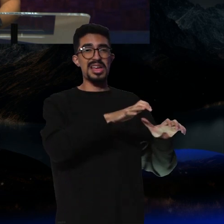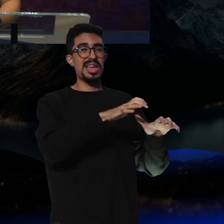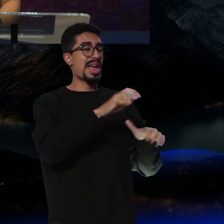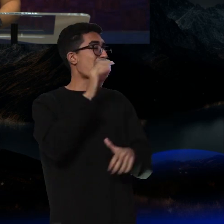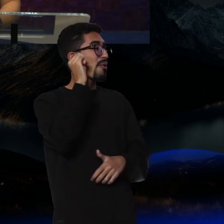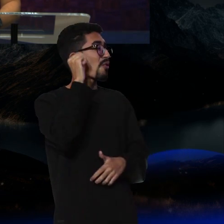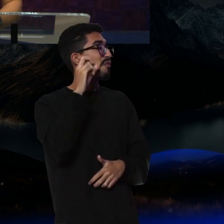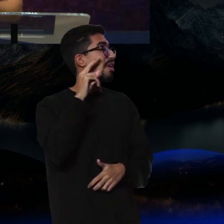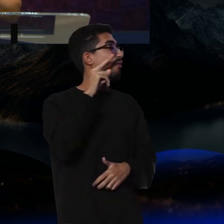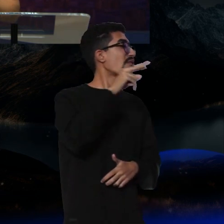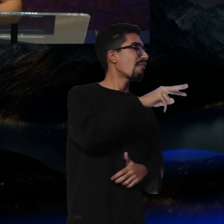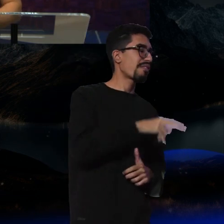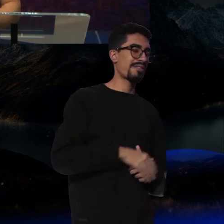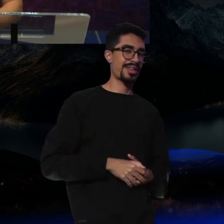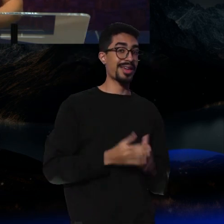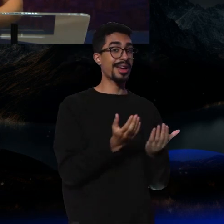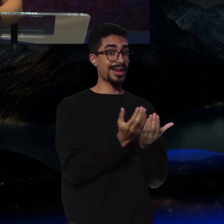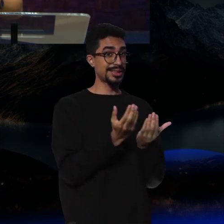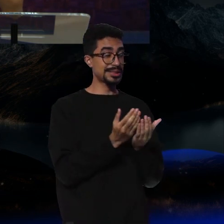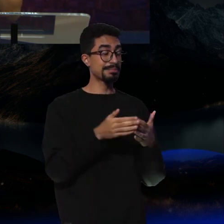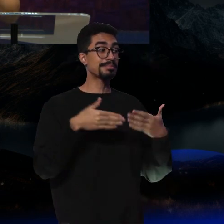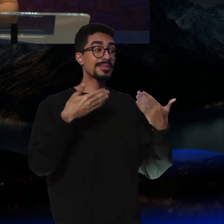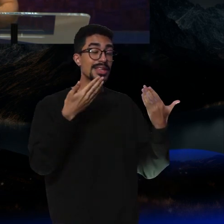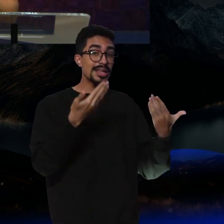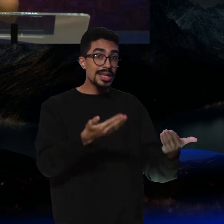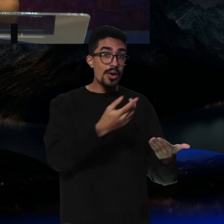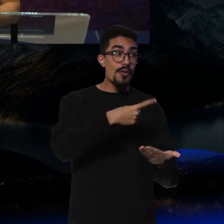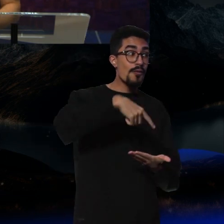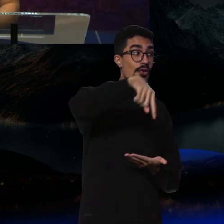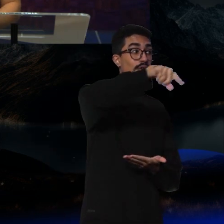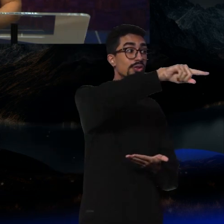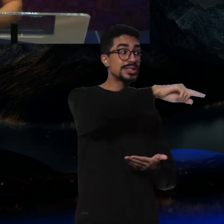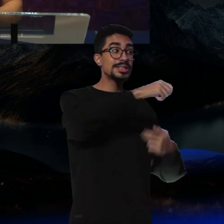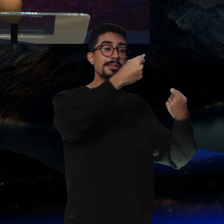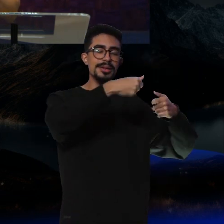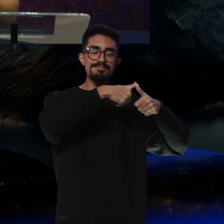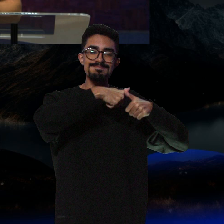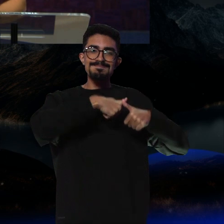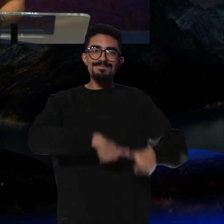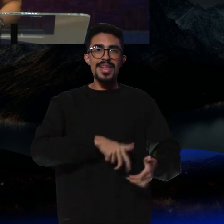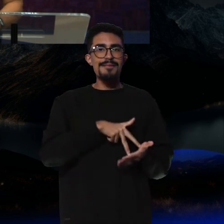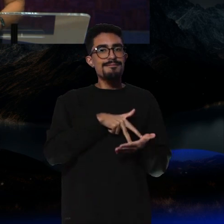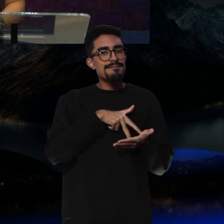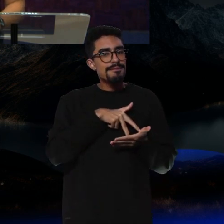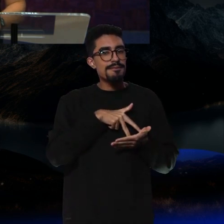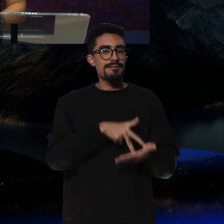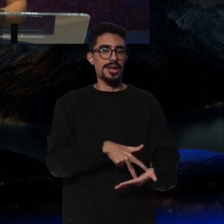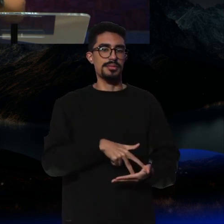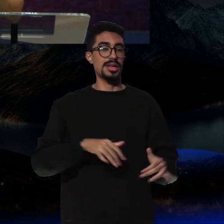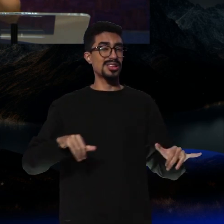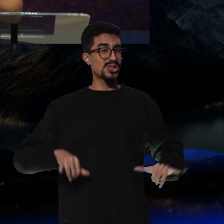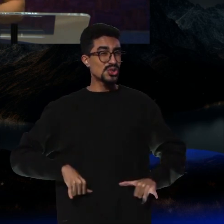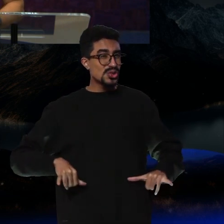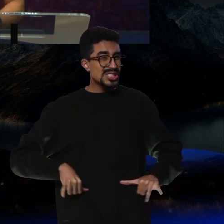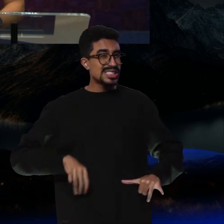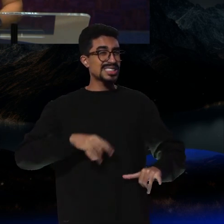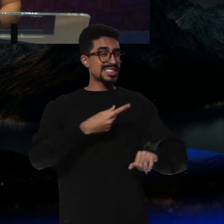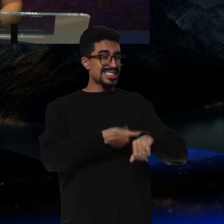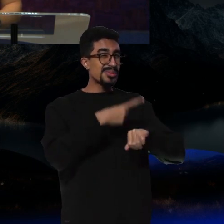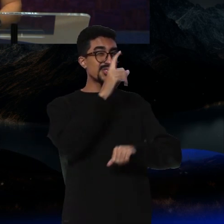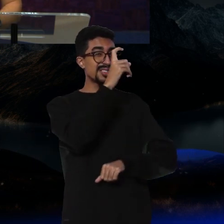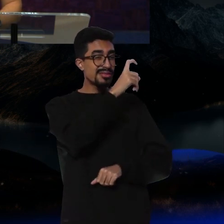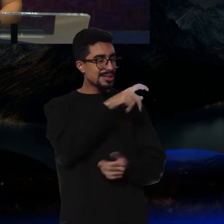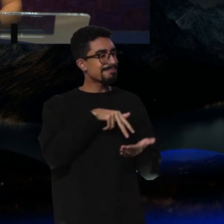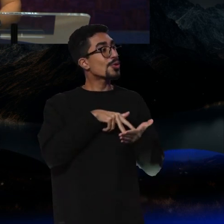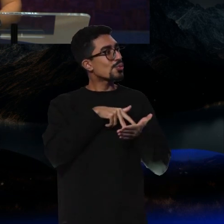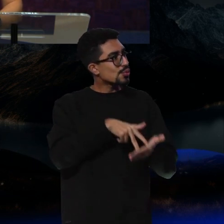mitos. Você, porém, seja sóbrio em tudo, suporte os sofrimentos, faça a